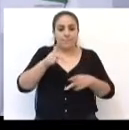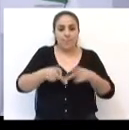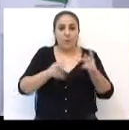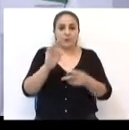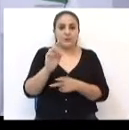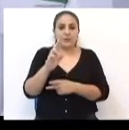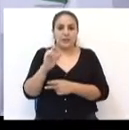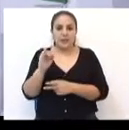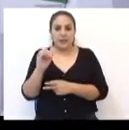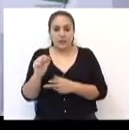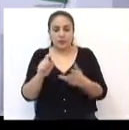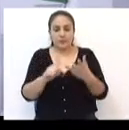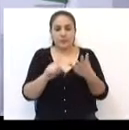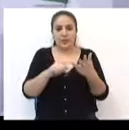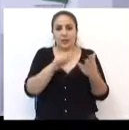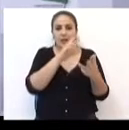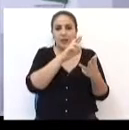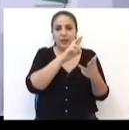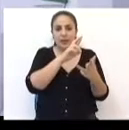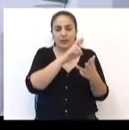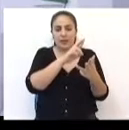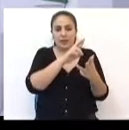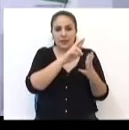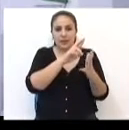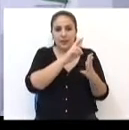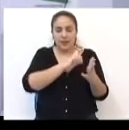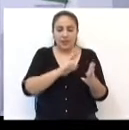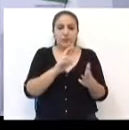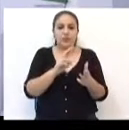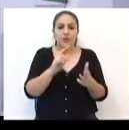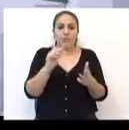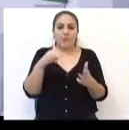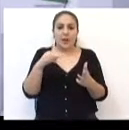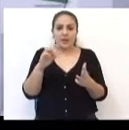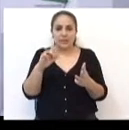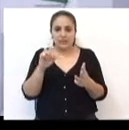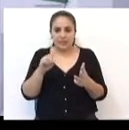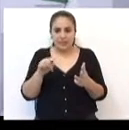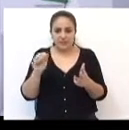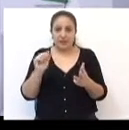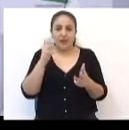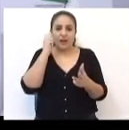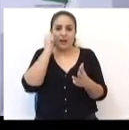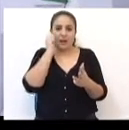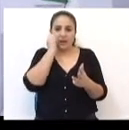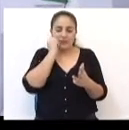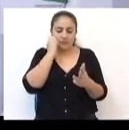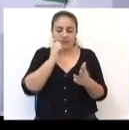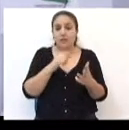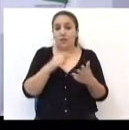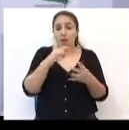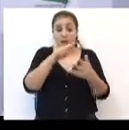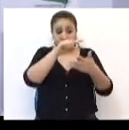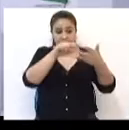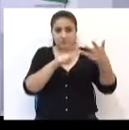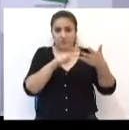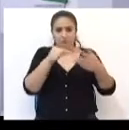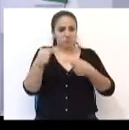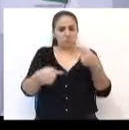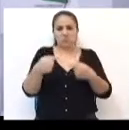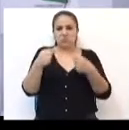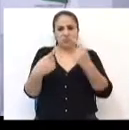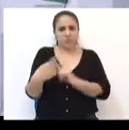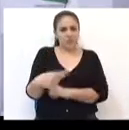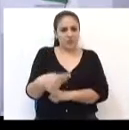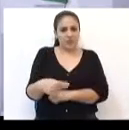matriz africana. São pautas que não são comuns e que não foram discutidas historicamente nesta casa. E eu